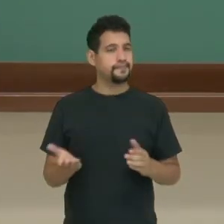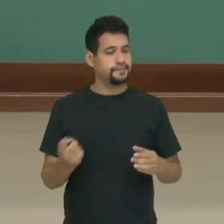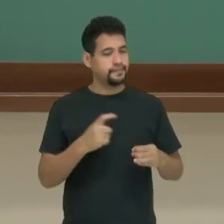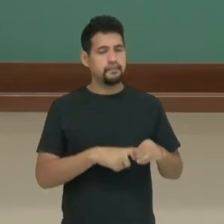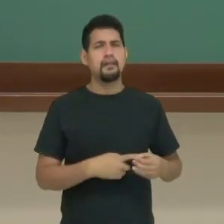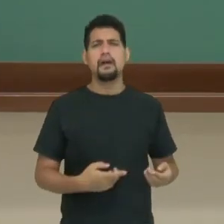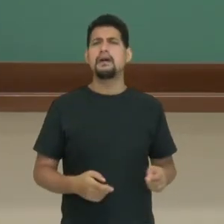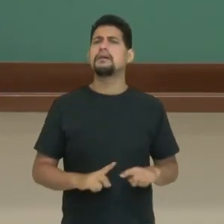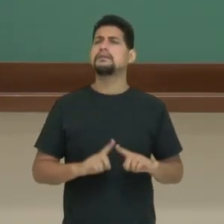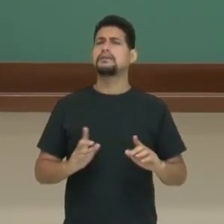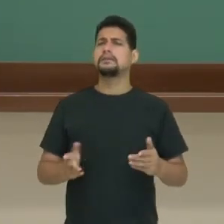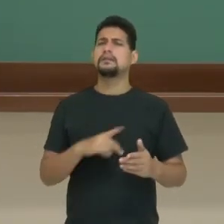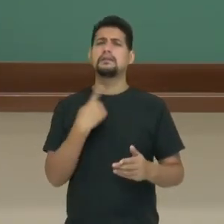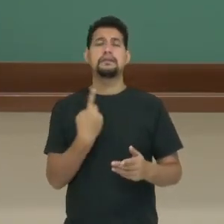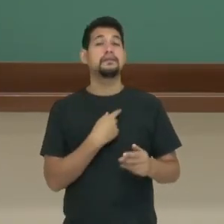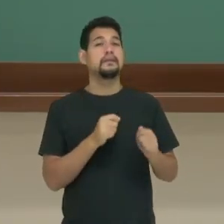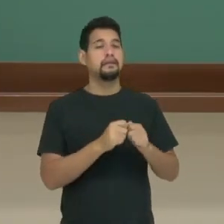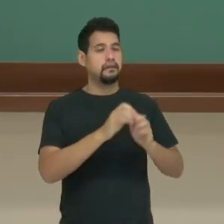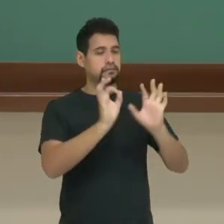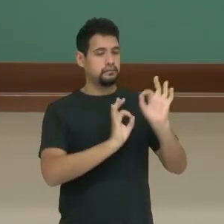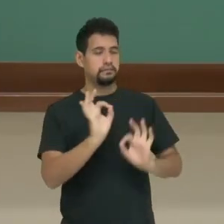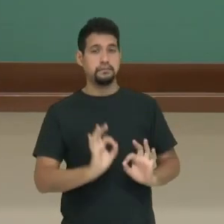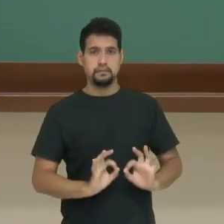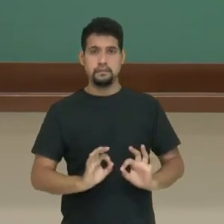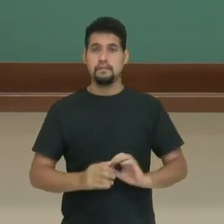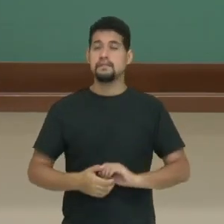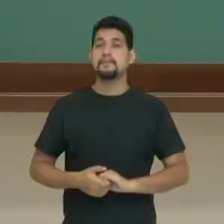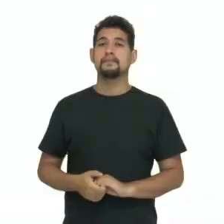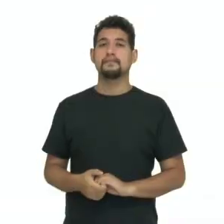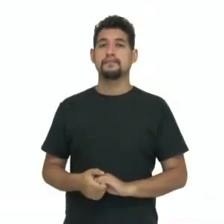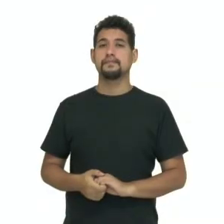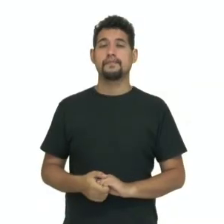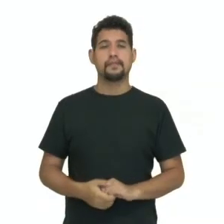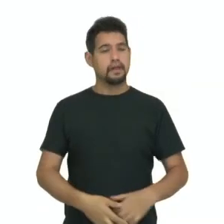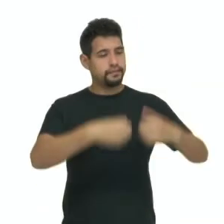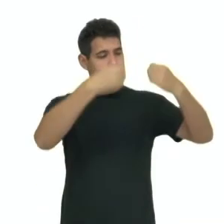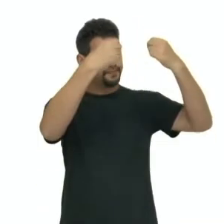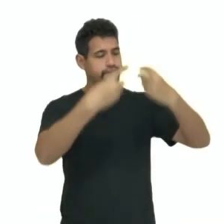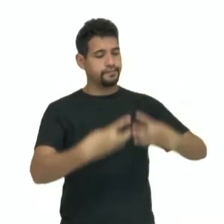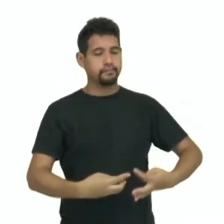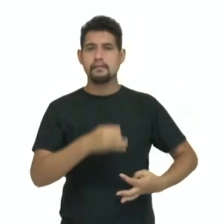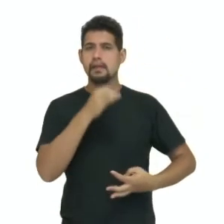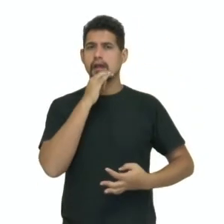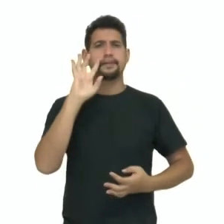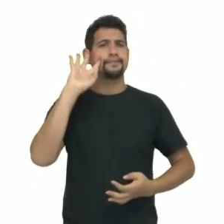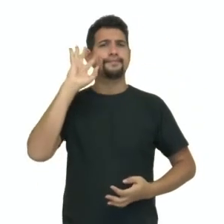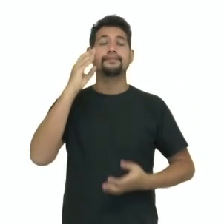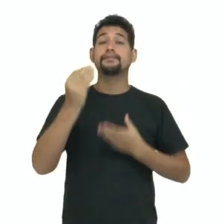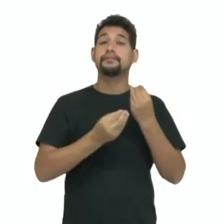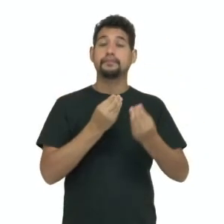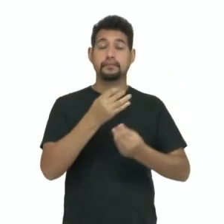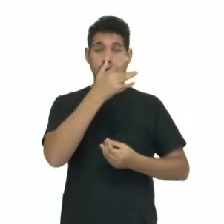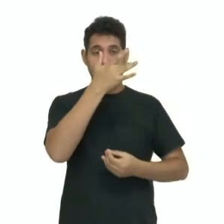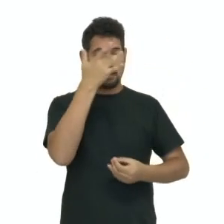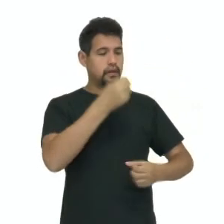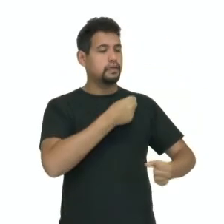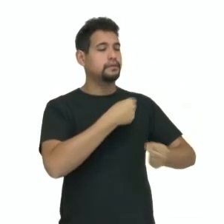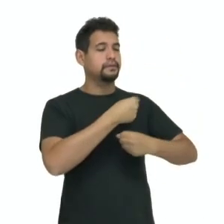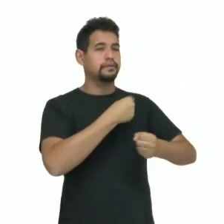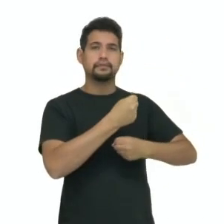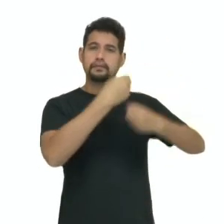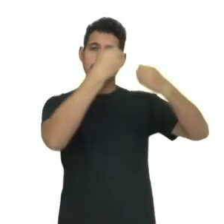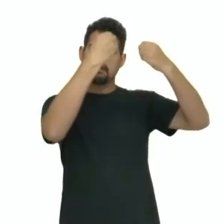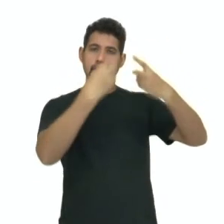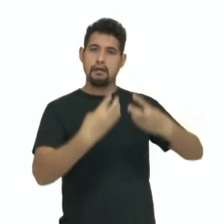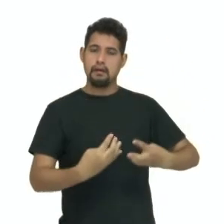Retornamos, então vamos para a correção. O argumento de exemplificação ocorre pelo entrevistado mencionar